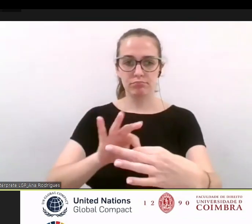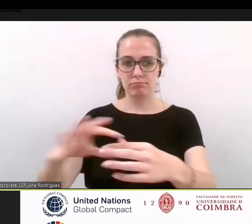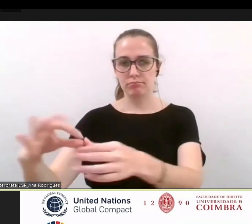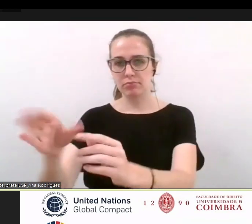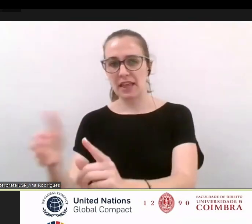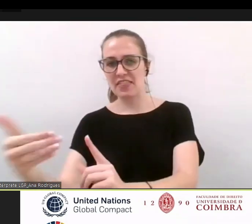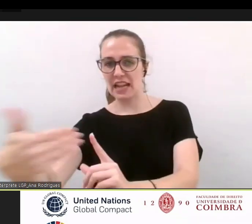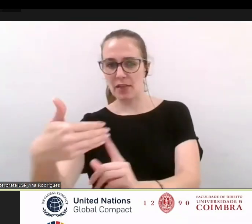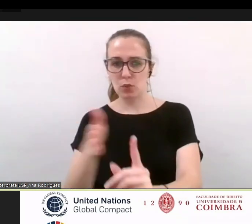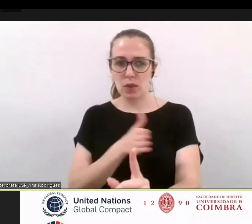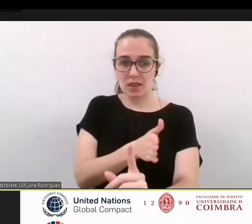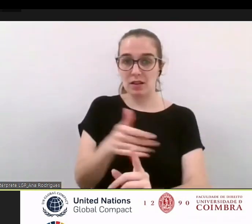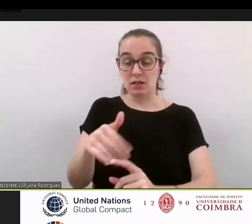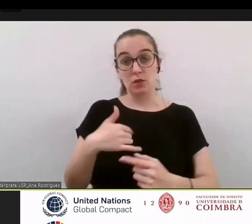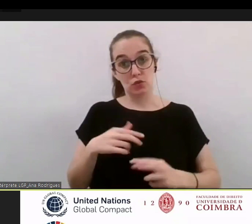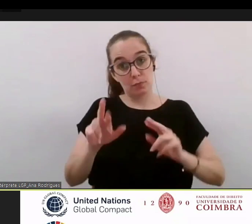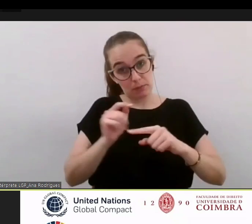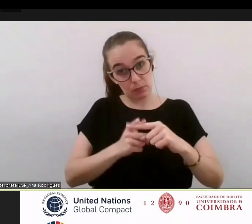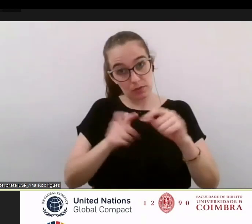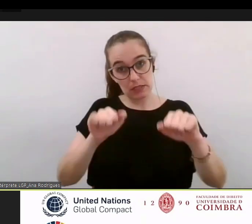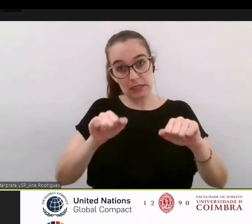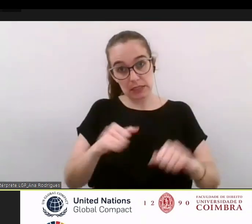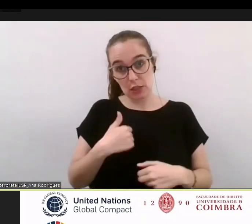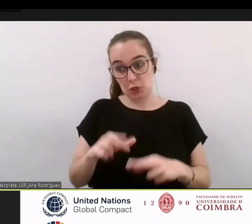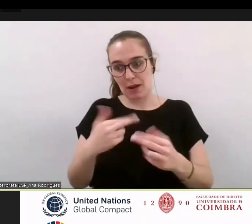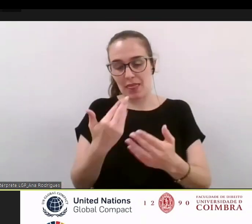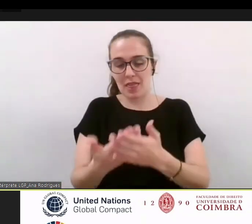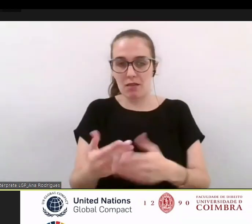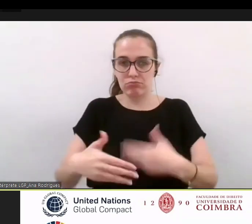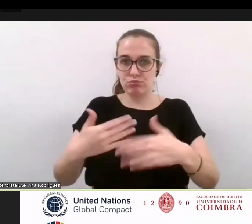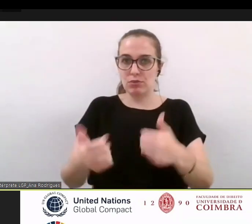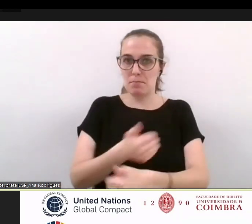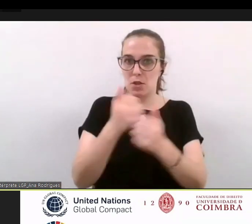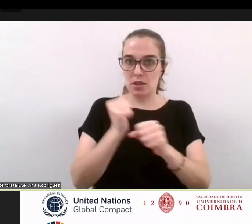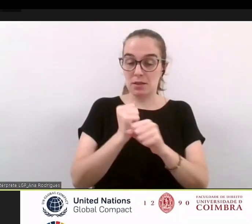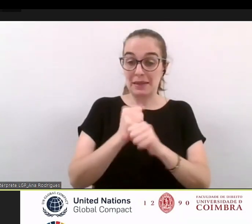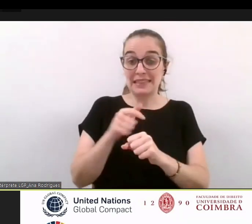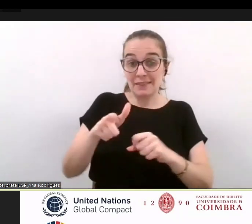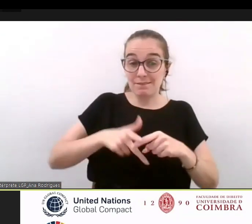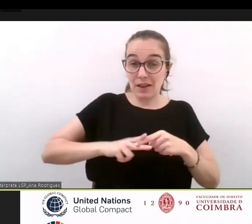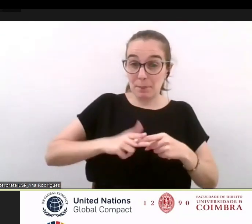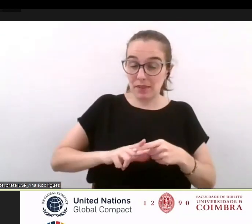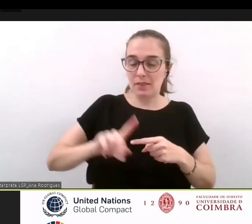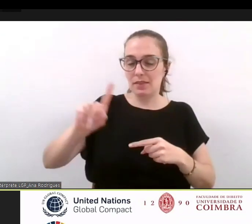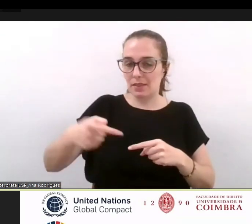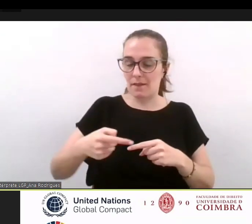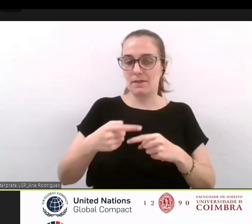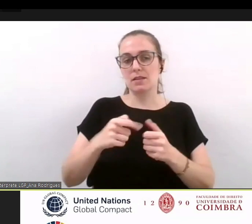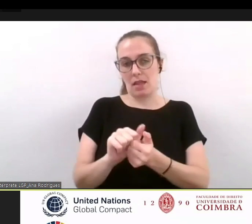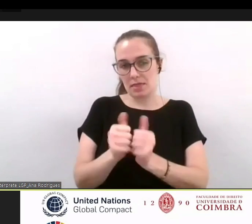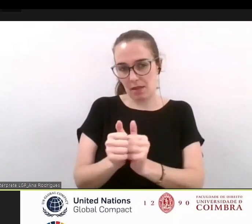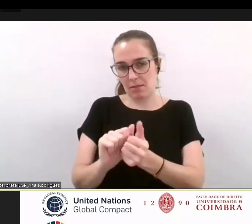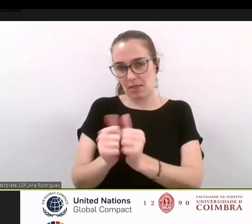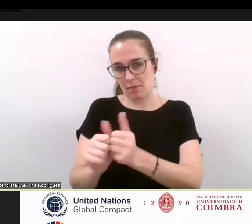que sejam positivos e que se esperam que sejam de gerar energias, são ferramentas que têm que começar a ser adotadas